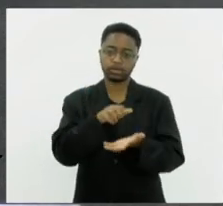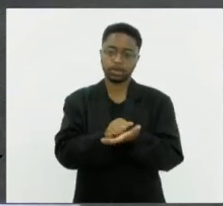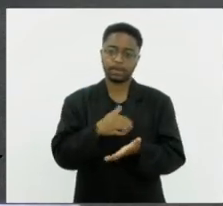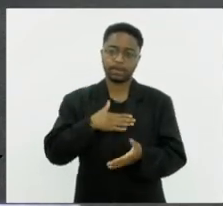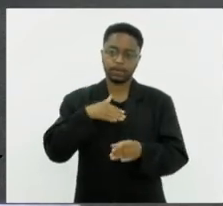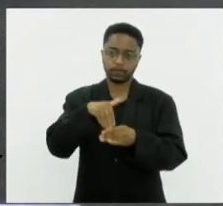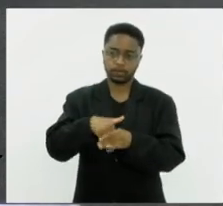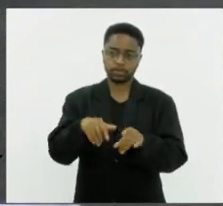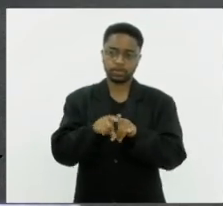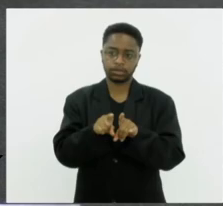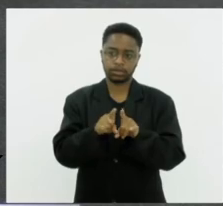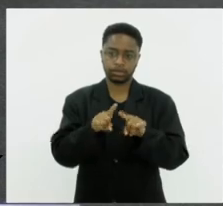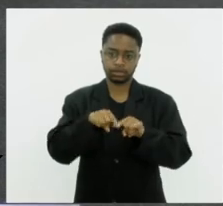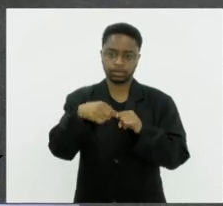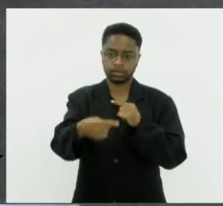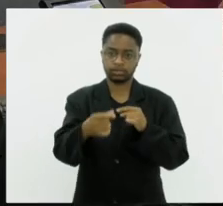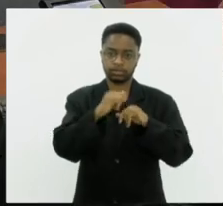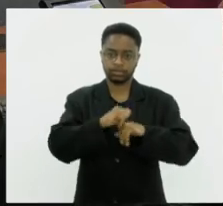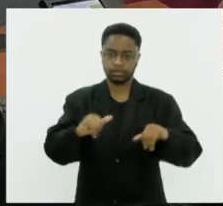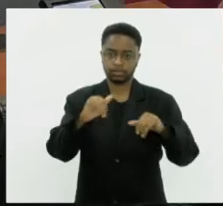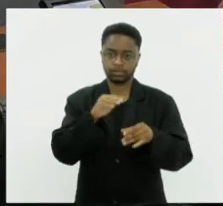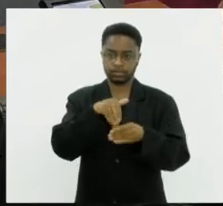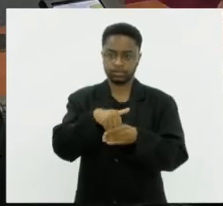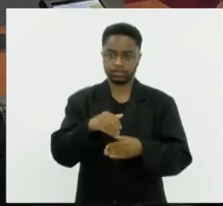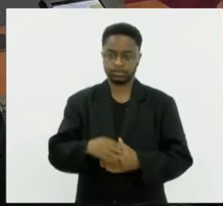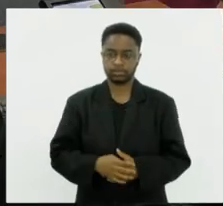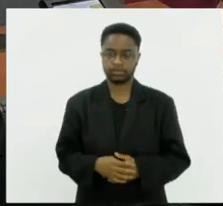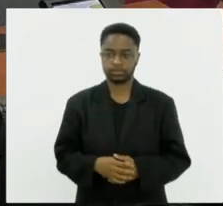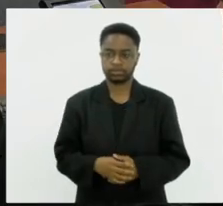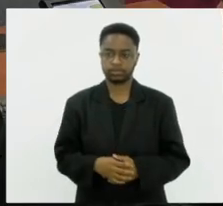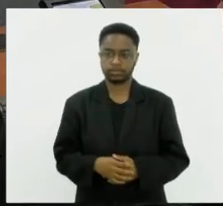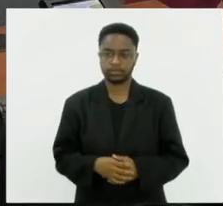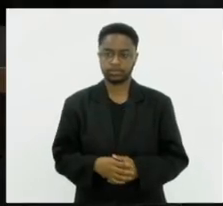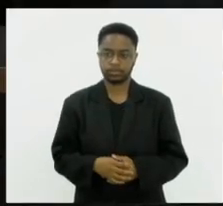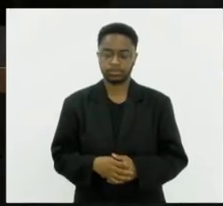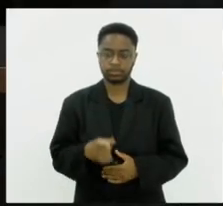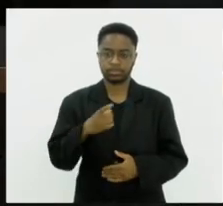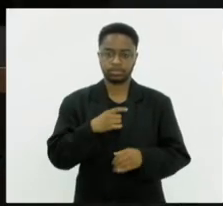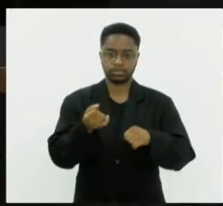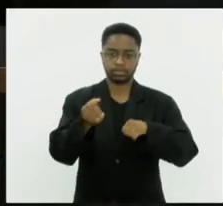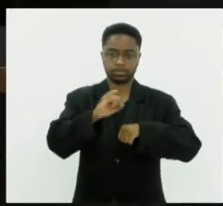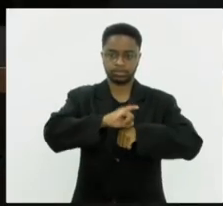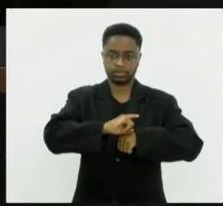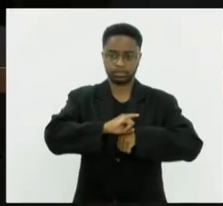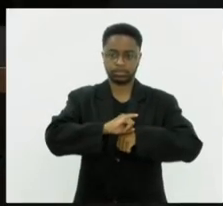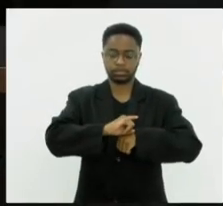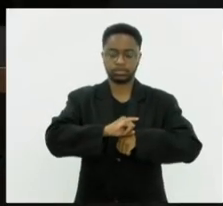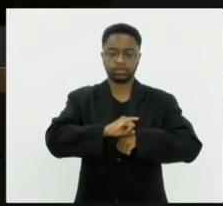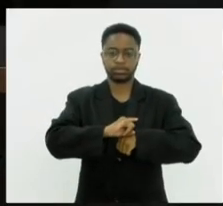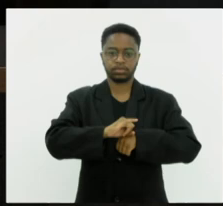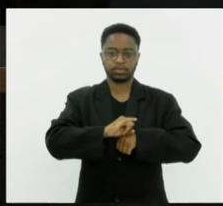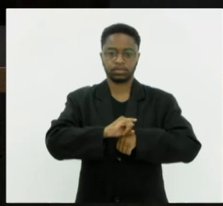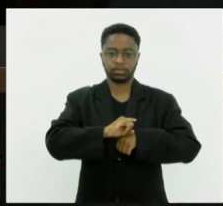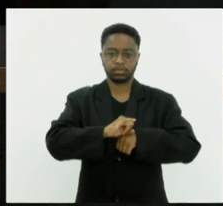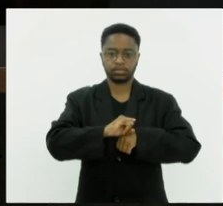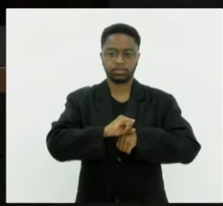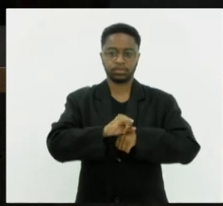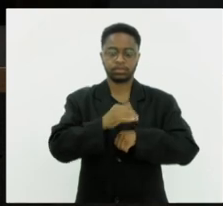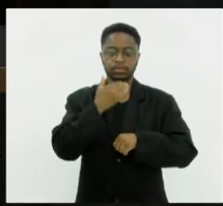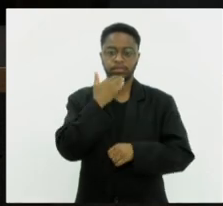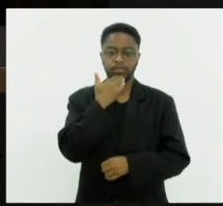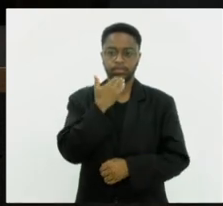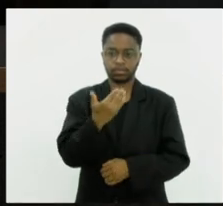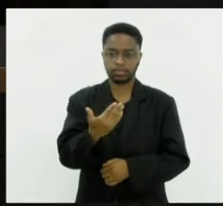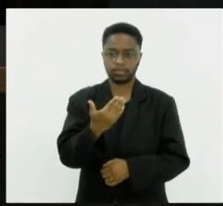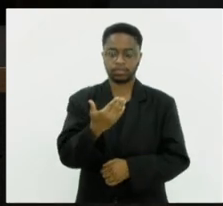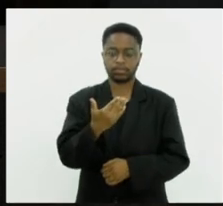e fazer a declaração de voto. Ok, obrigado. Há sobre a mesa os seguintes destaques. Requerimento